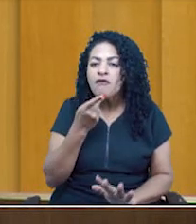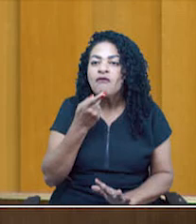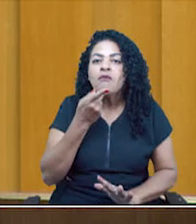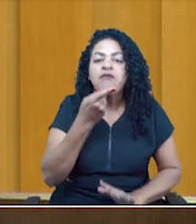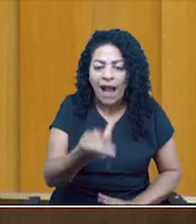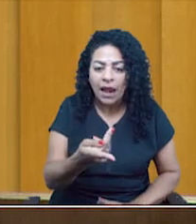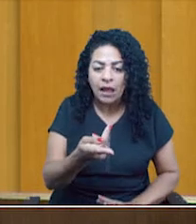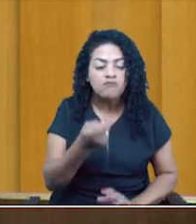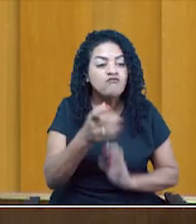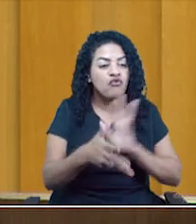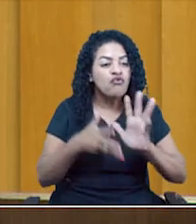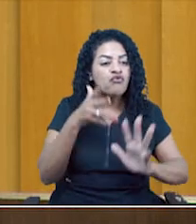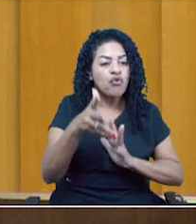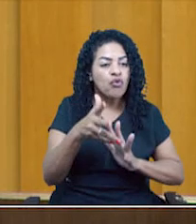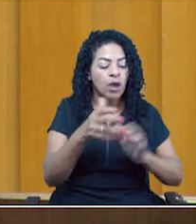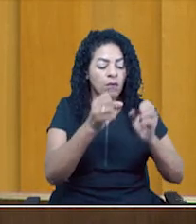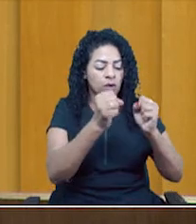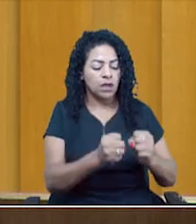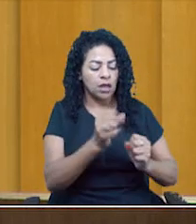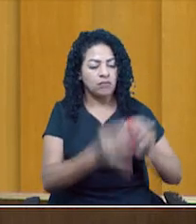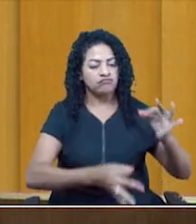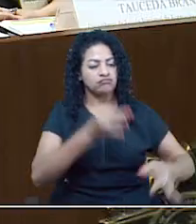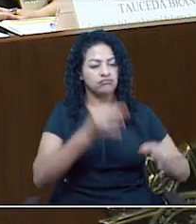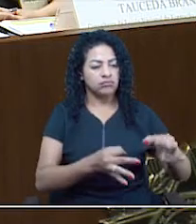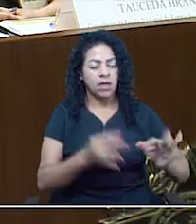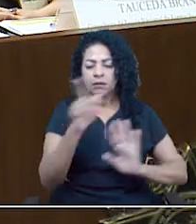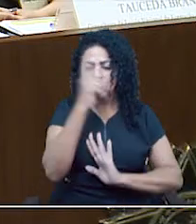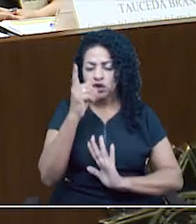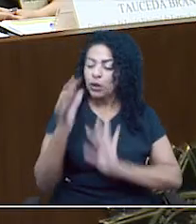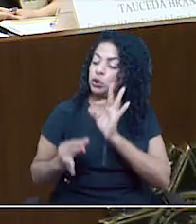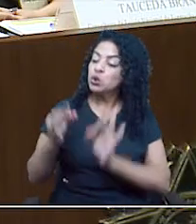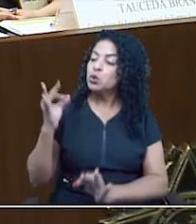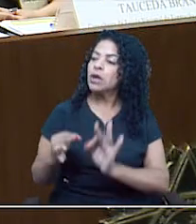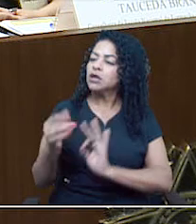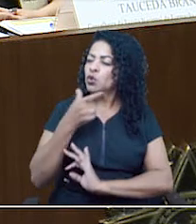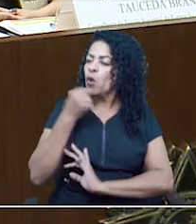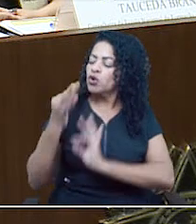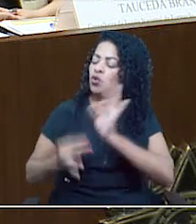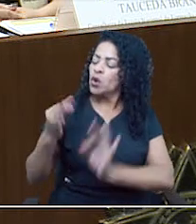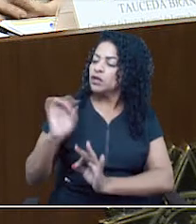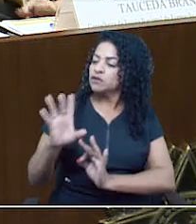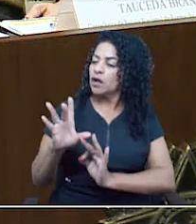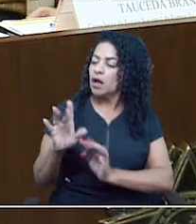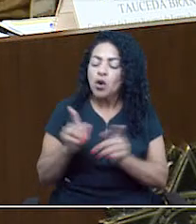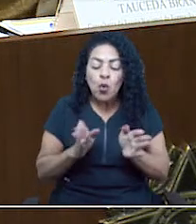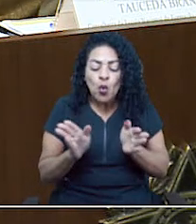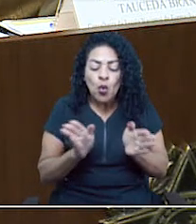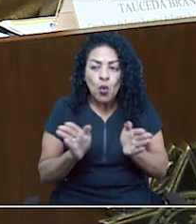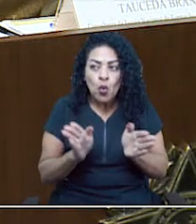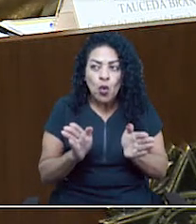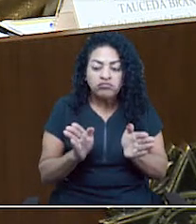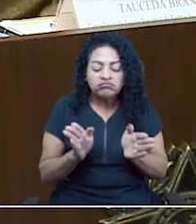juiz apenas por alguns momentos durante o seu dia. Todo juiz é juiz